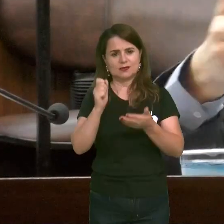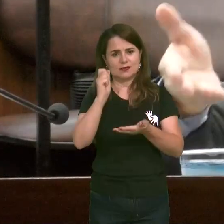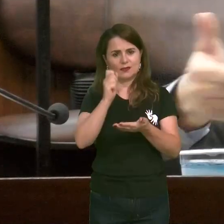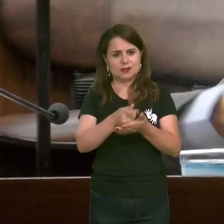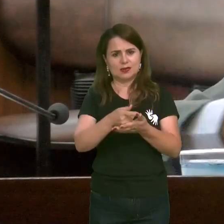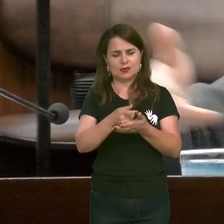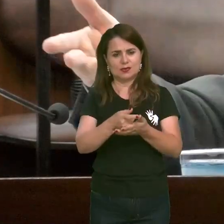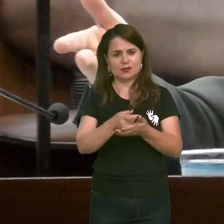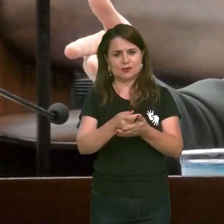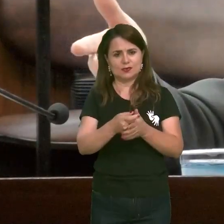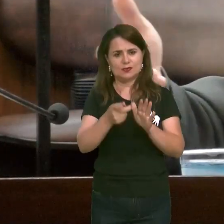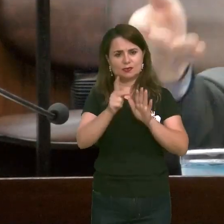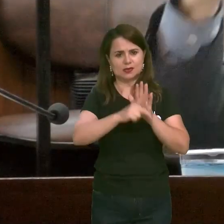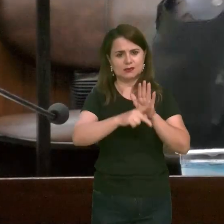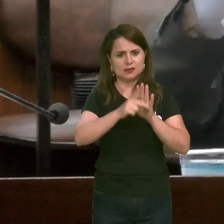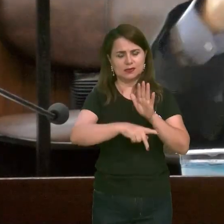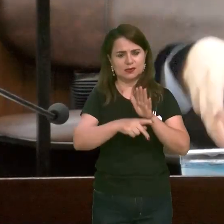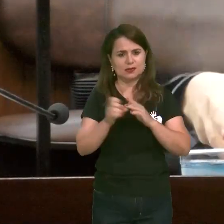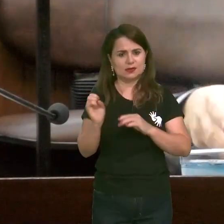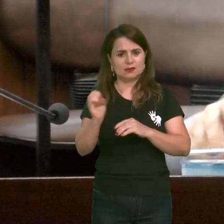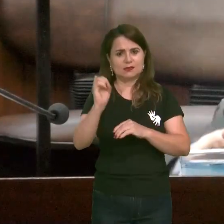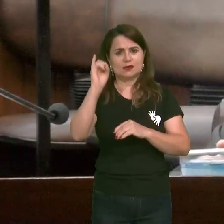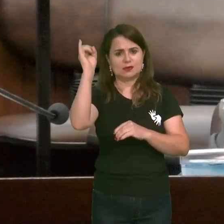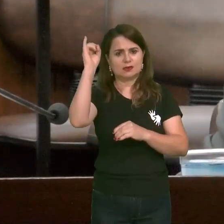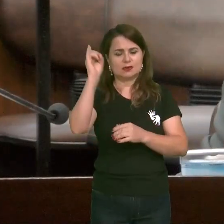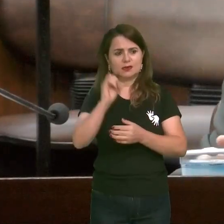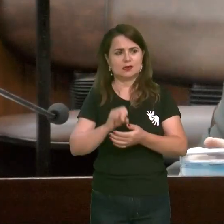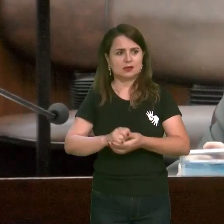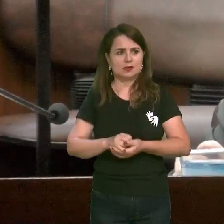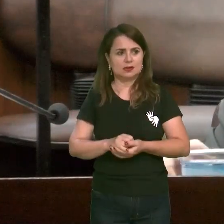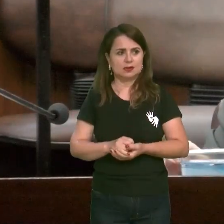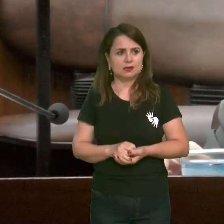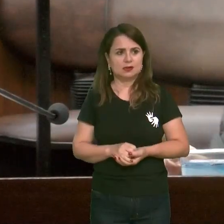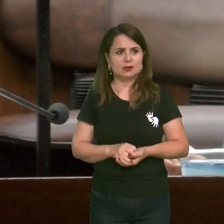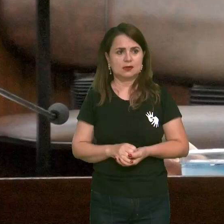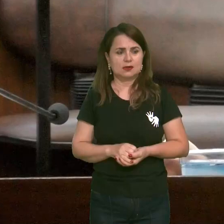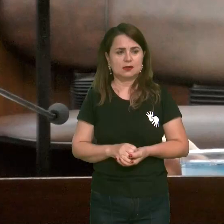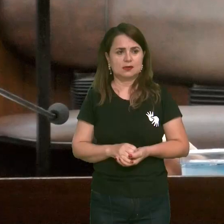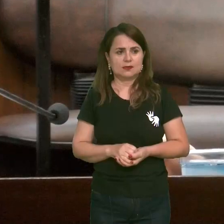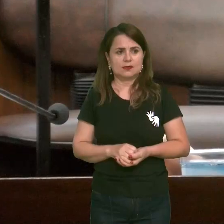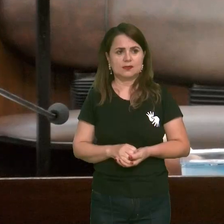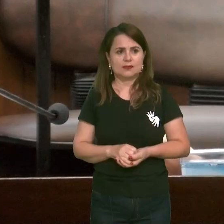Então isso é relevante para todos nós aqui e aí em cima é justamente de tudo isso é